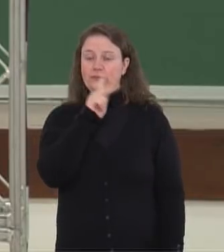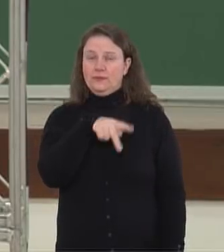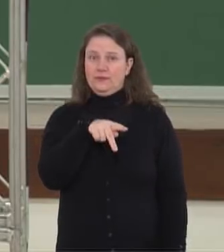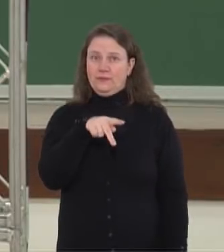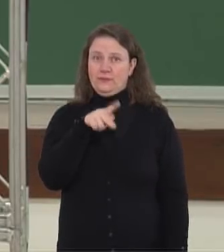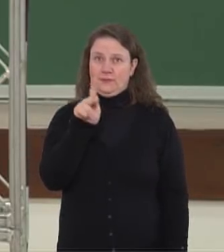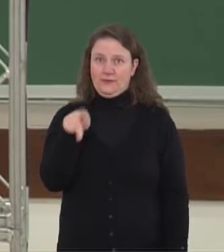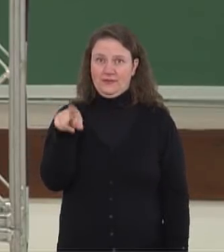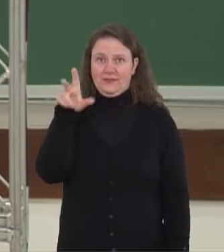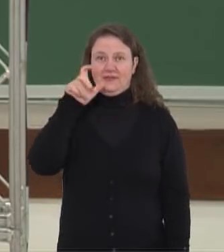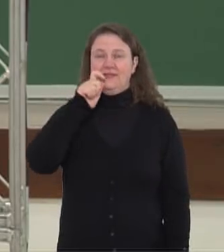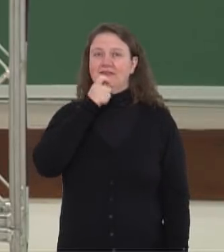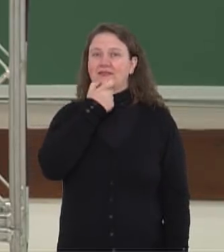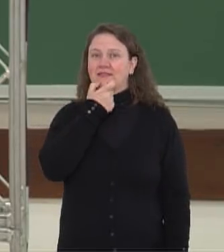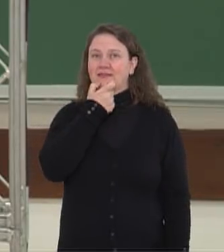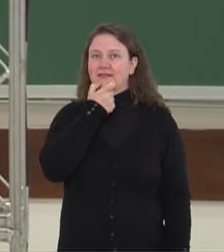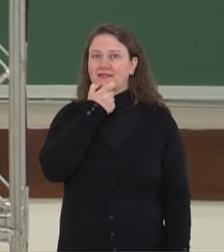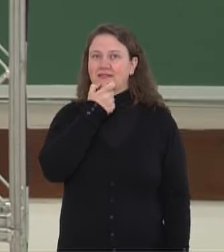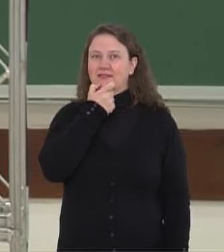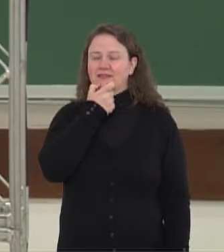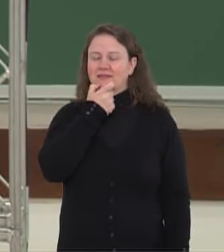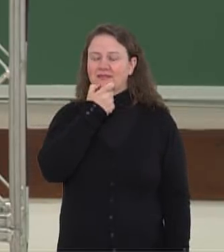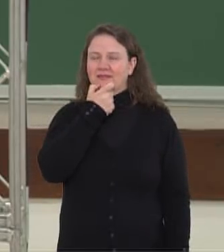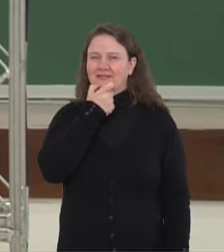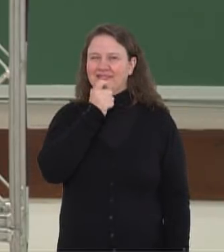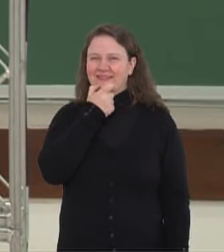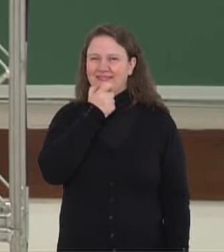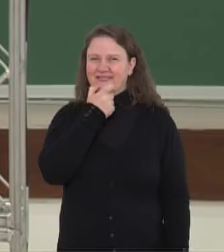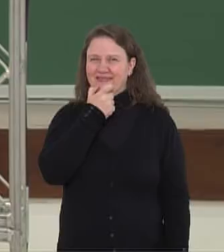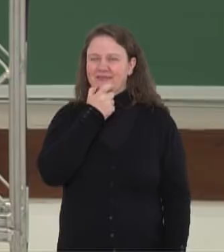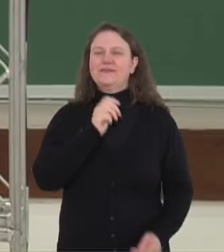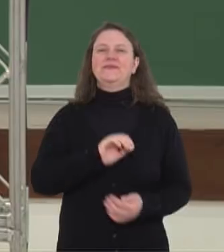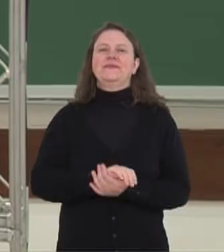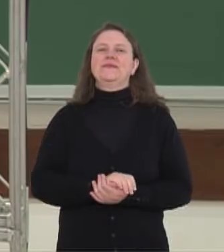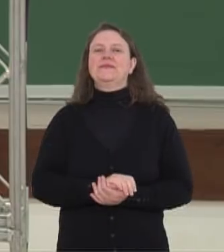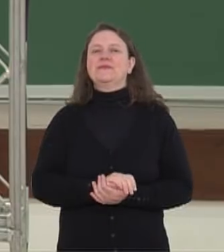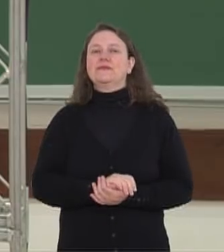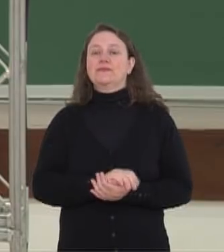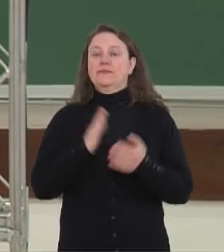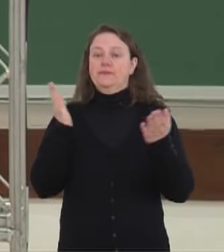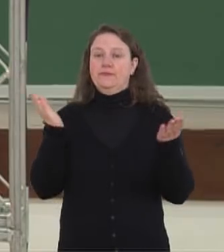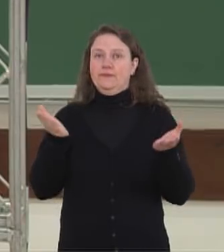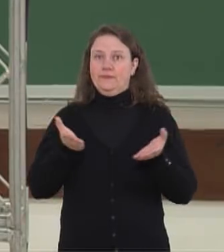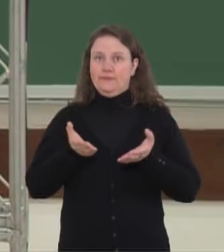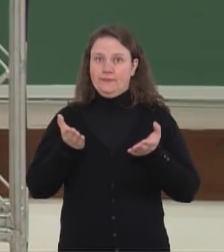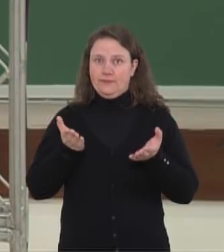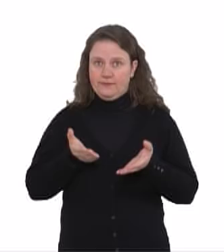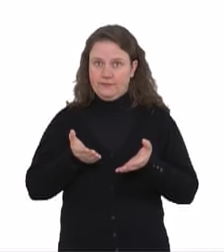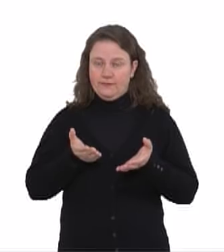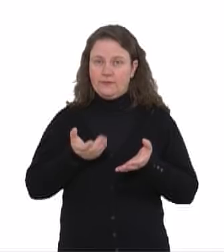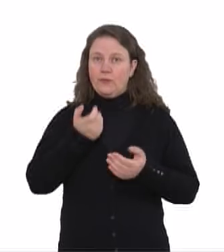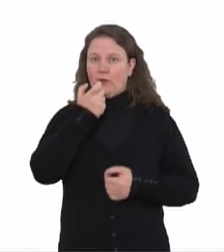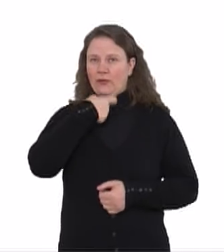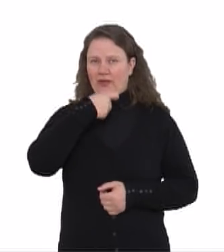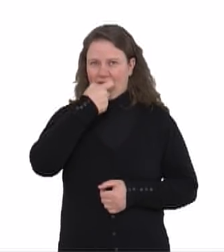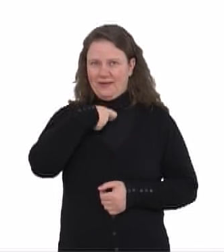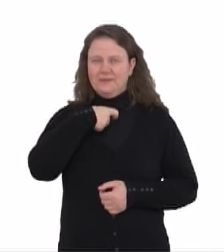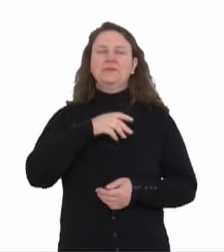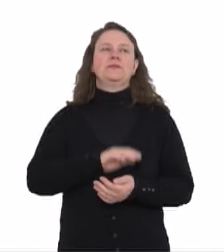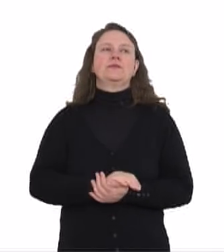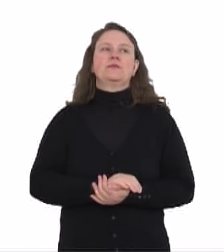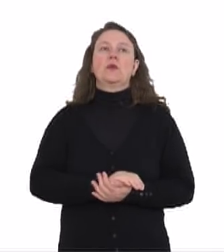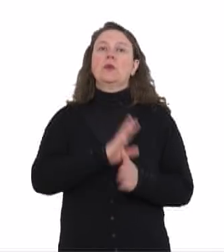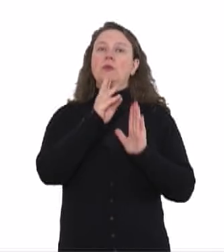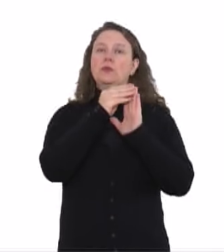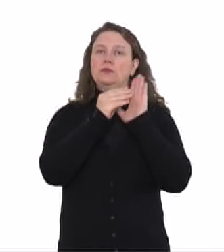class. Na aula de hoje, nós vamos trabalhar com os conteúdos referentes